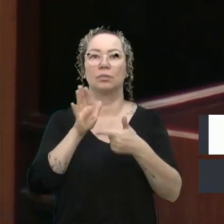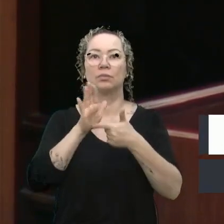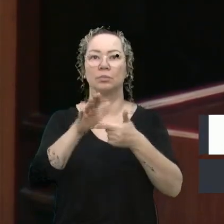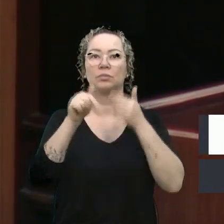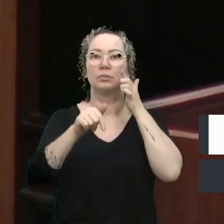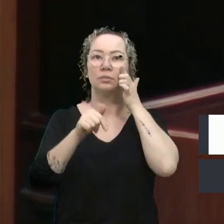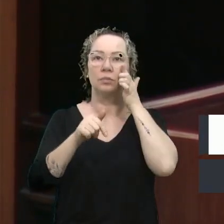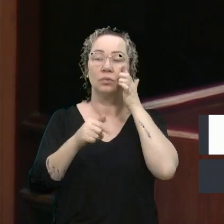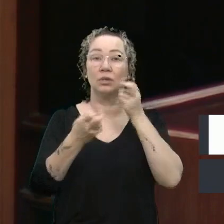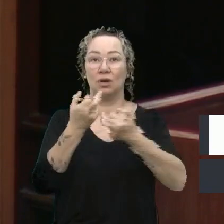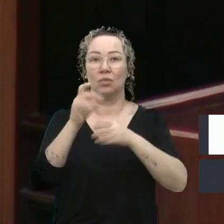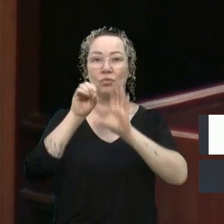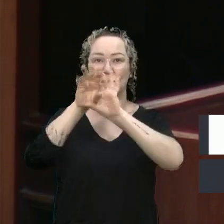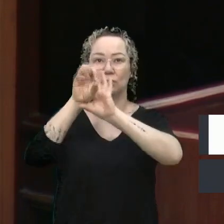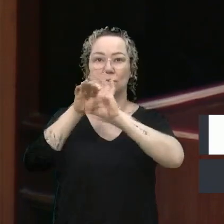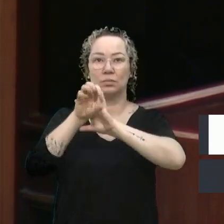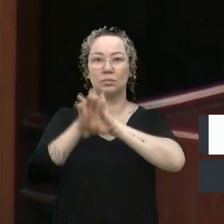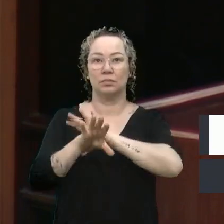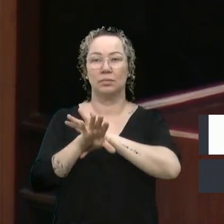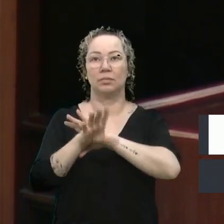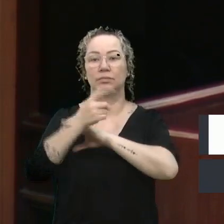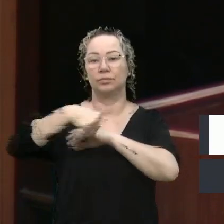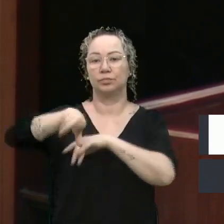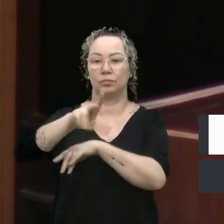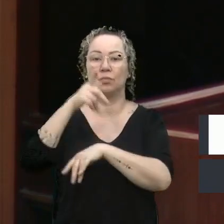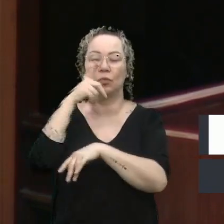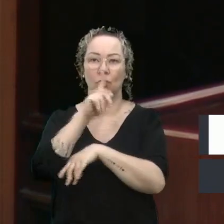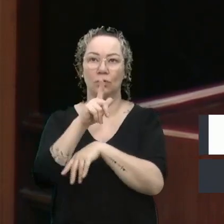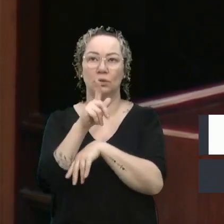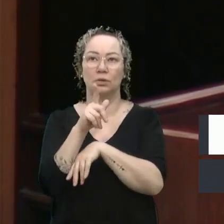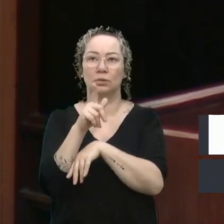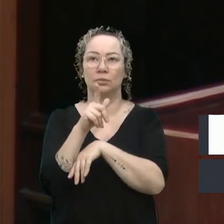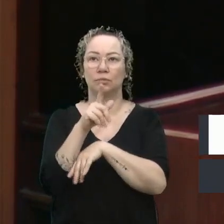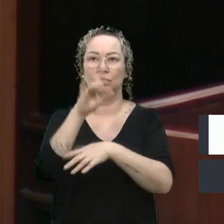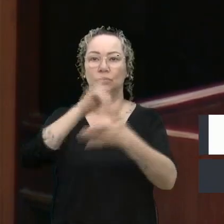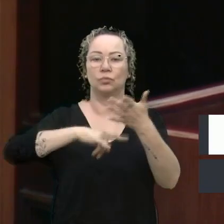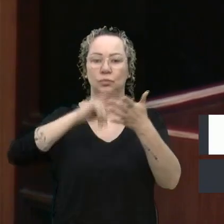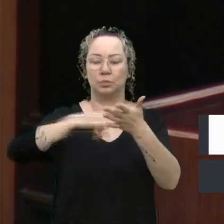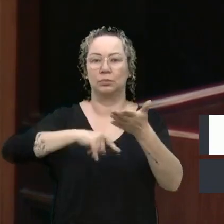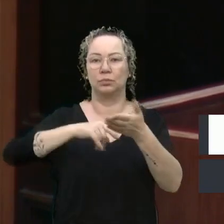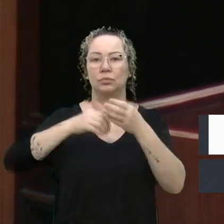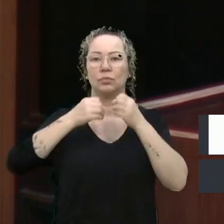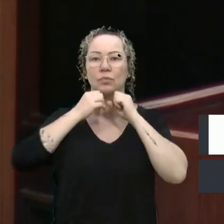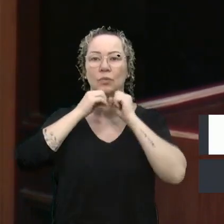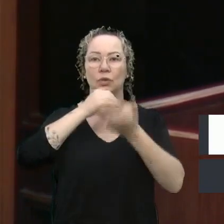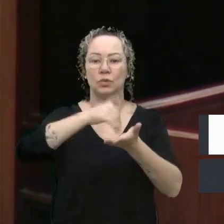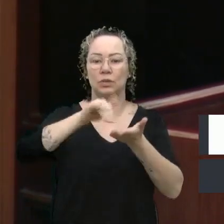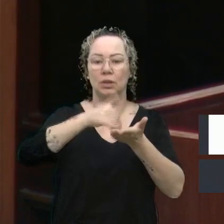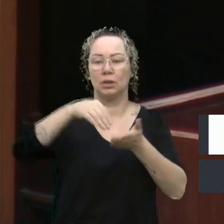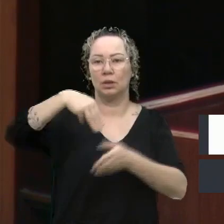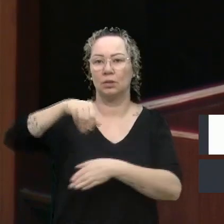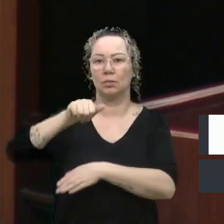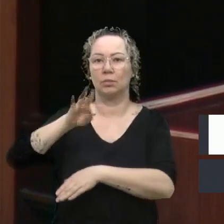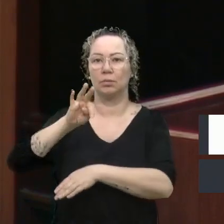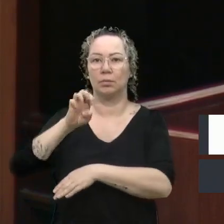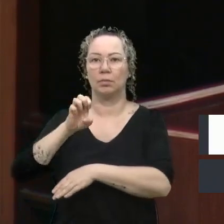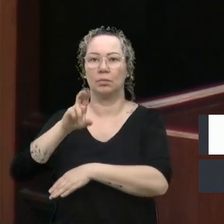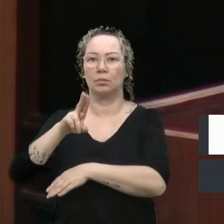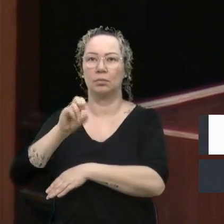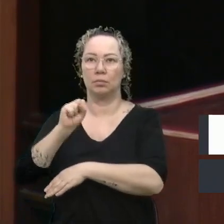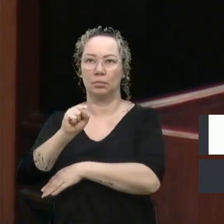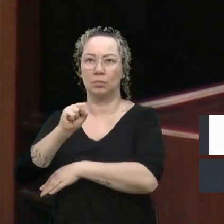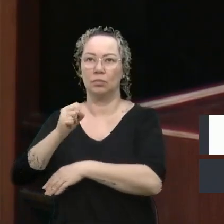alguns slides que a gente conseguiu, um material que o secretário Matheus nos proporcionou, juntamente